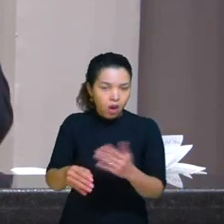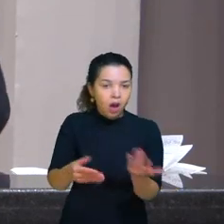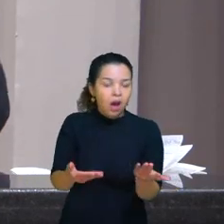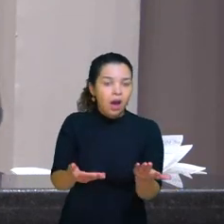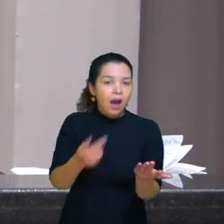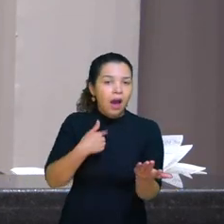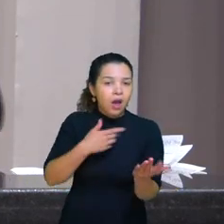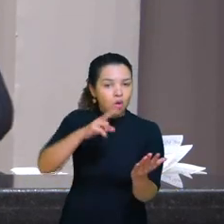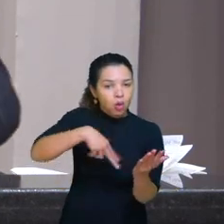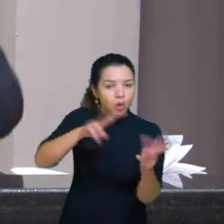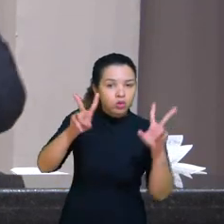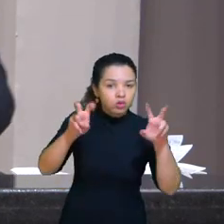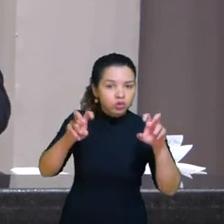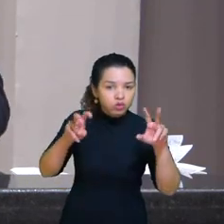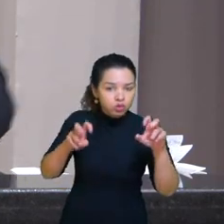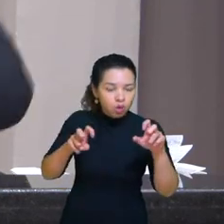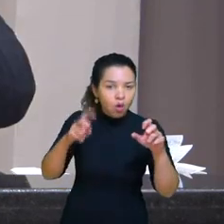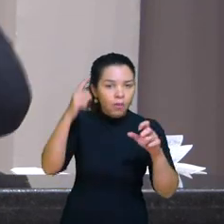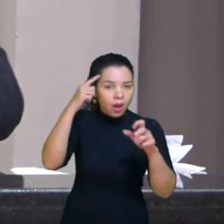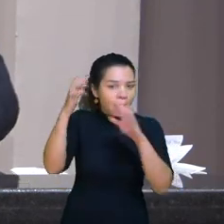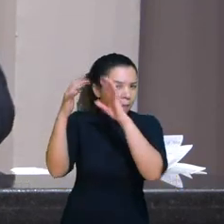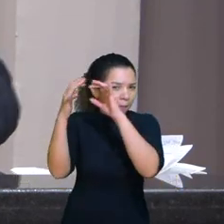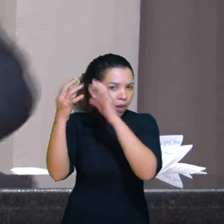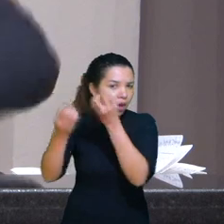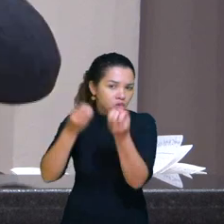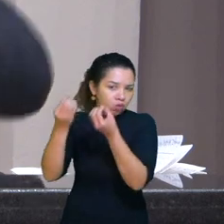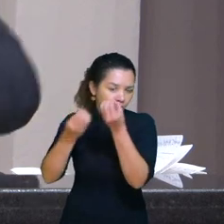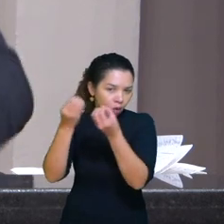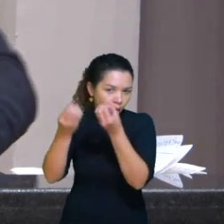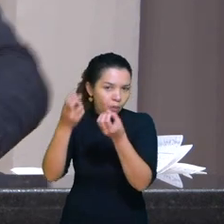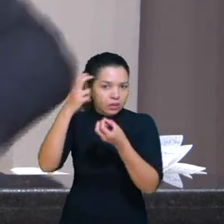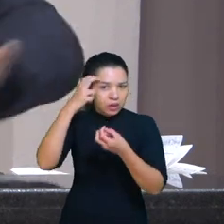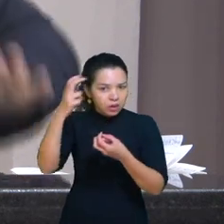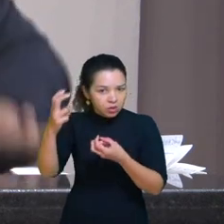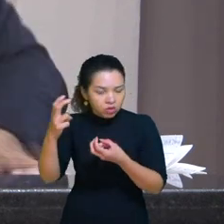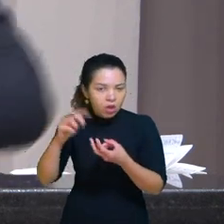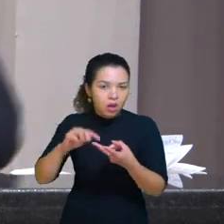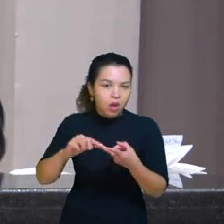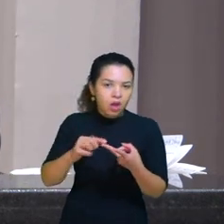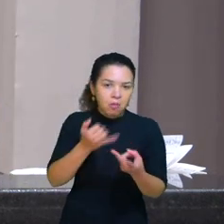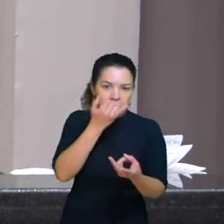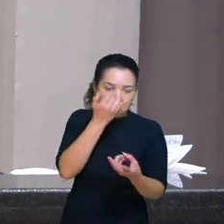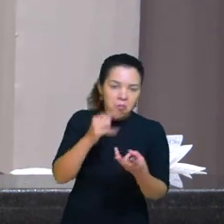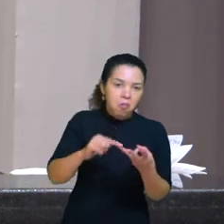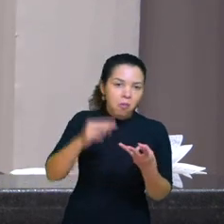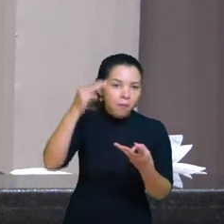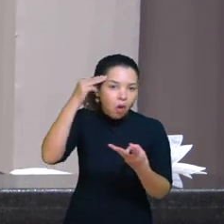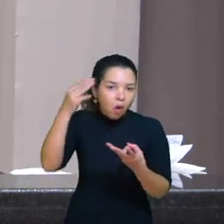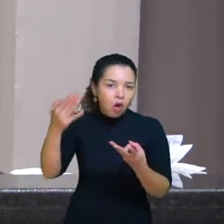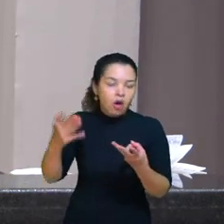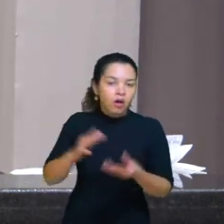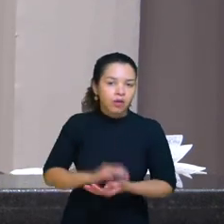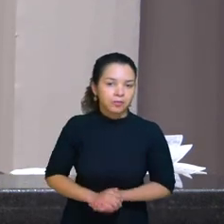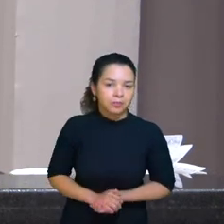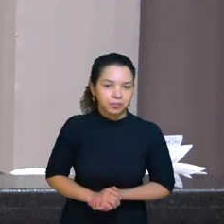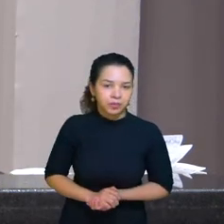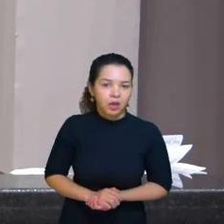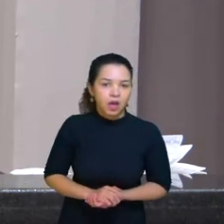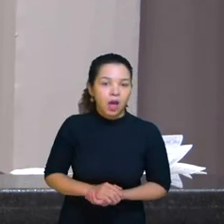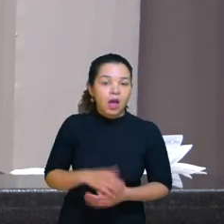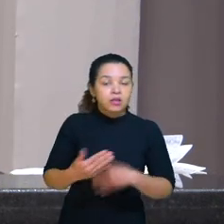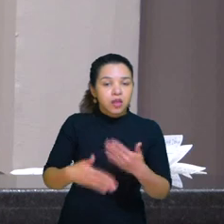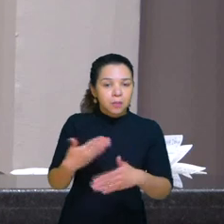ah as funções mentais superiores inteligência percepção memória aí a a pessoa vai pro